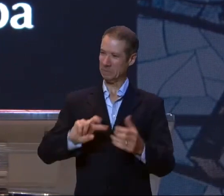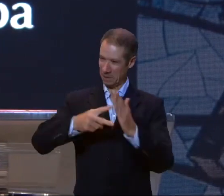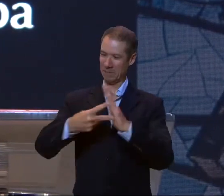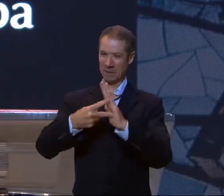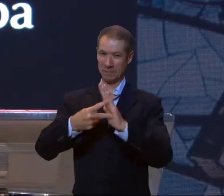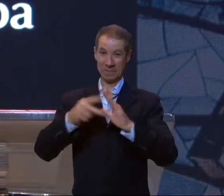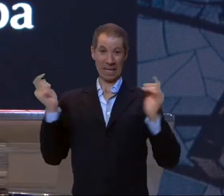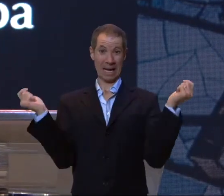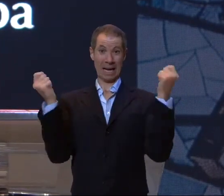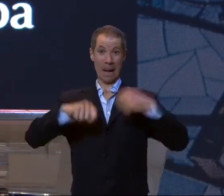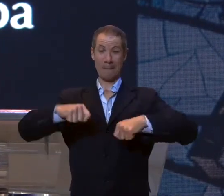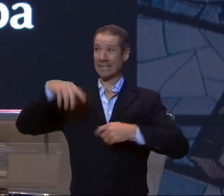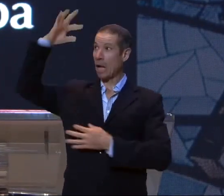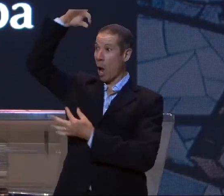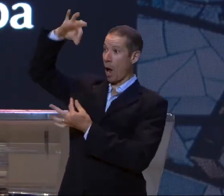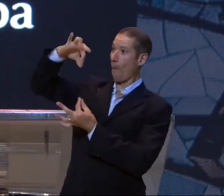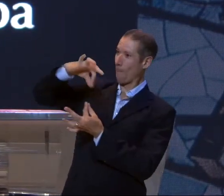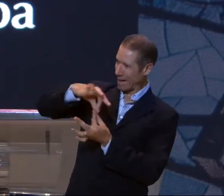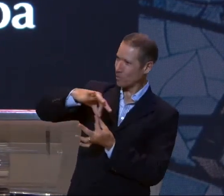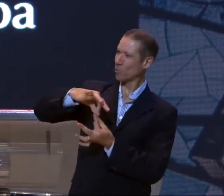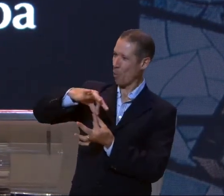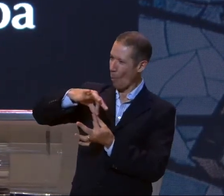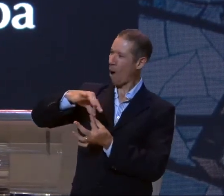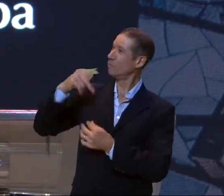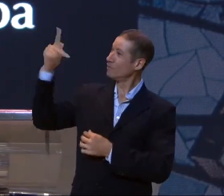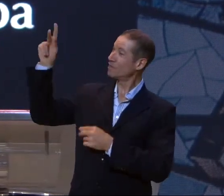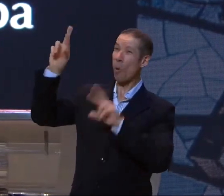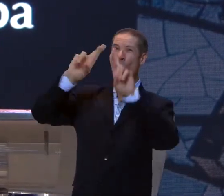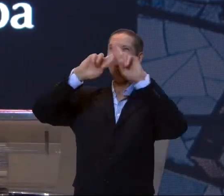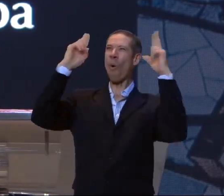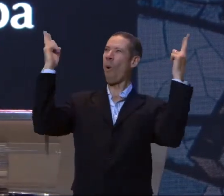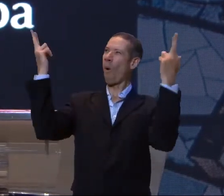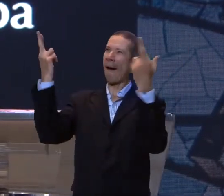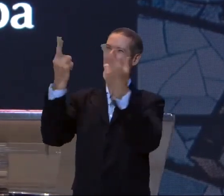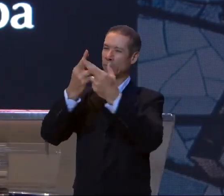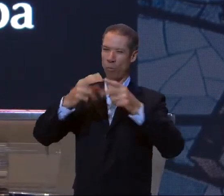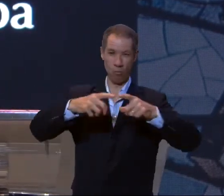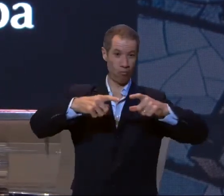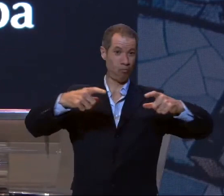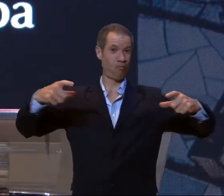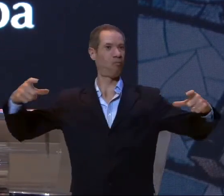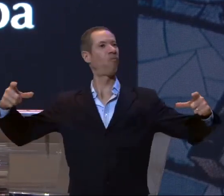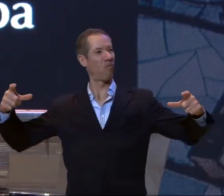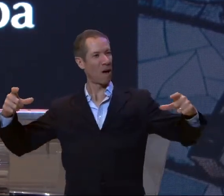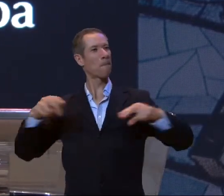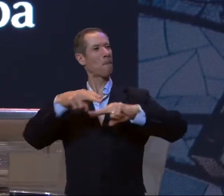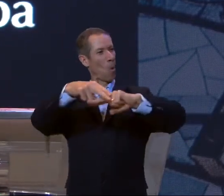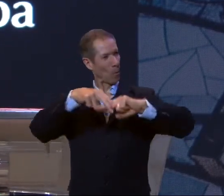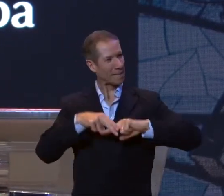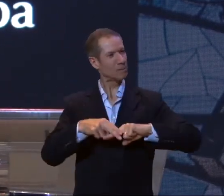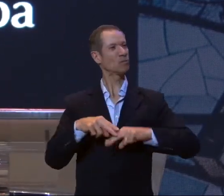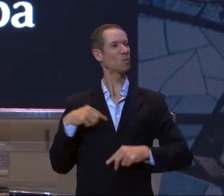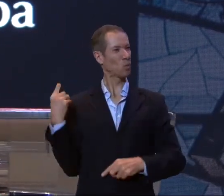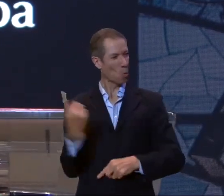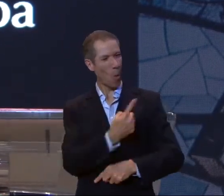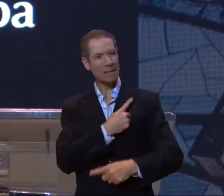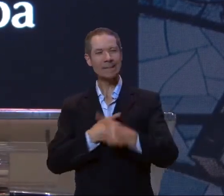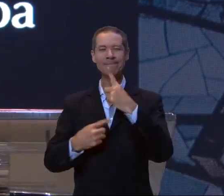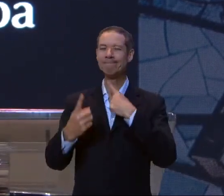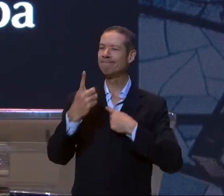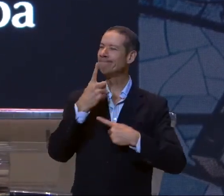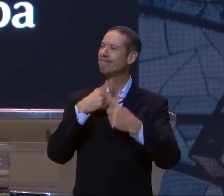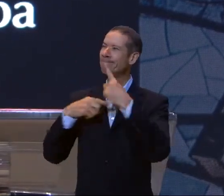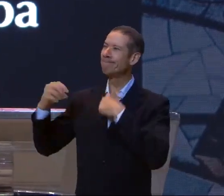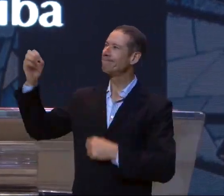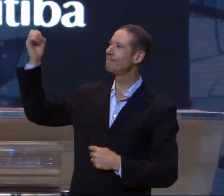capacidades espirituais, para que o seu reino avance. E por isso, quando desejamos a